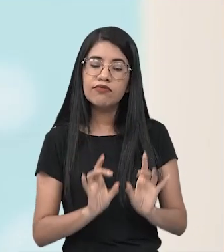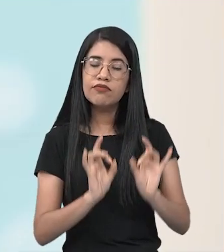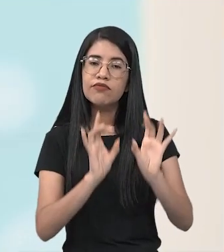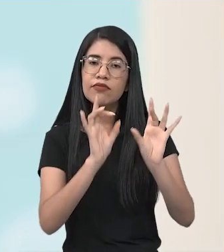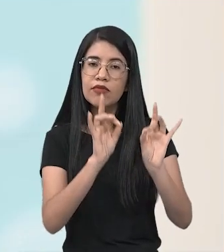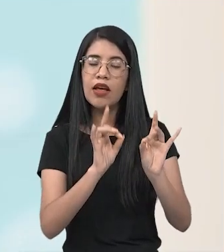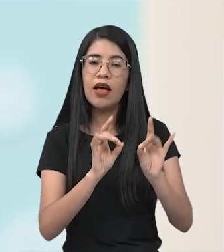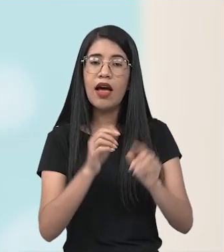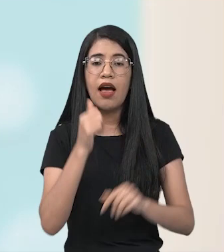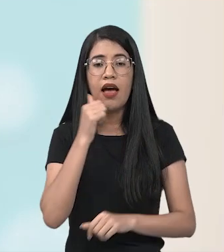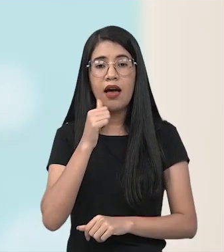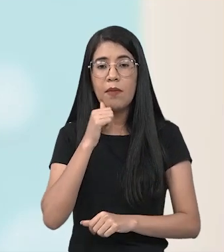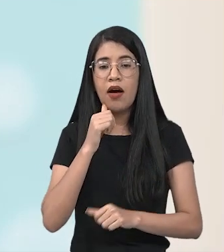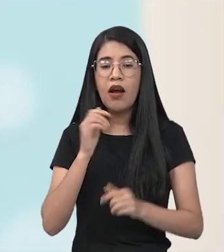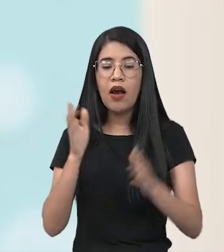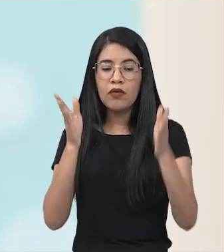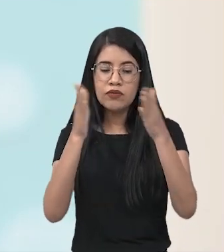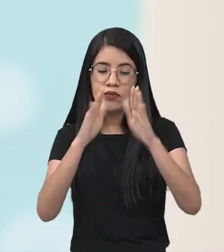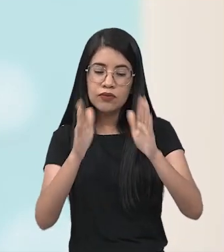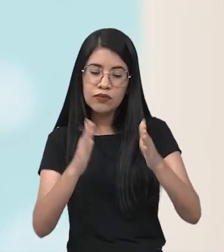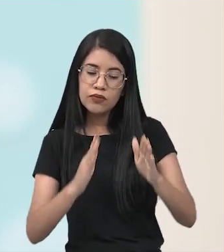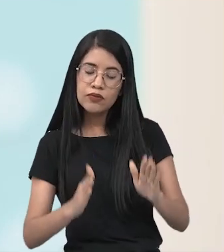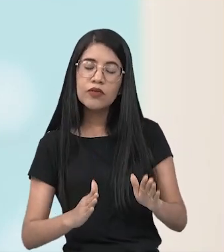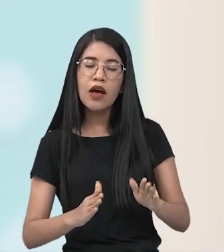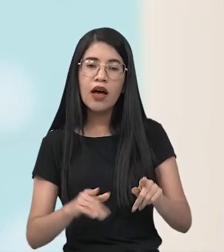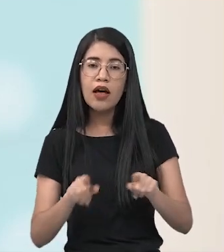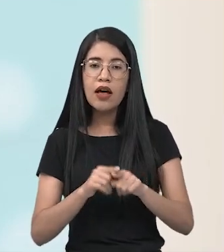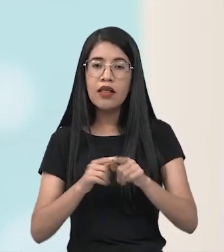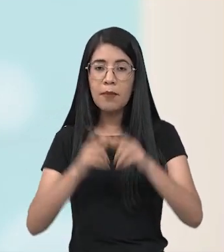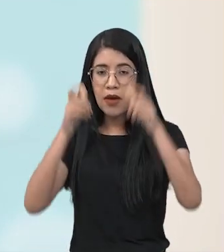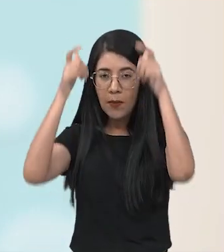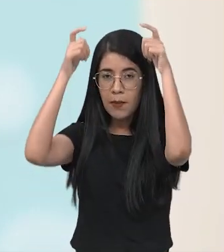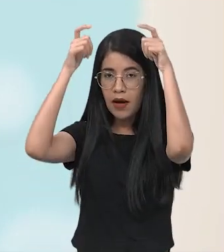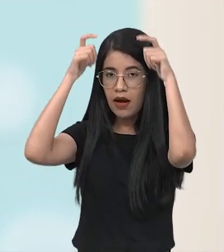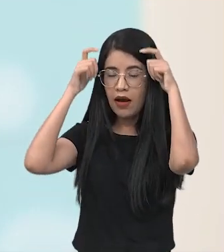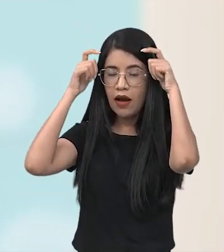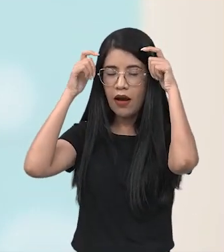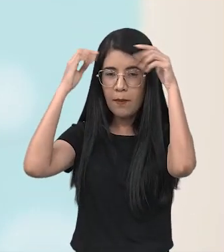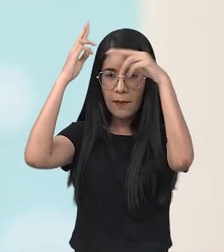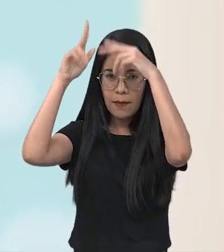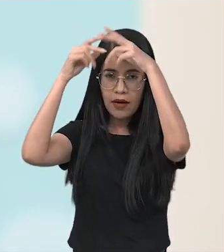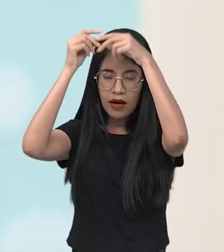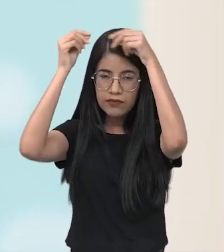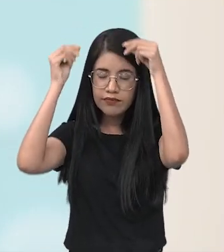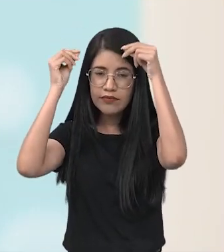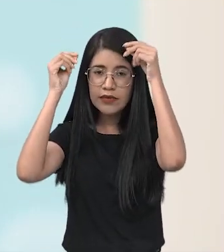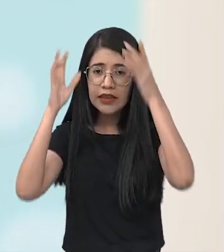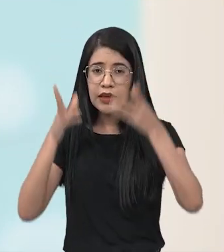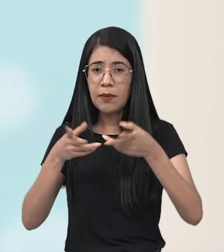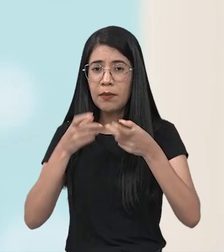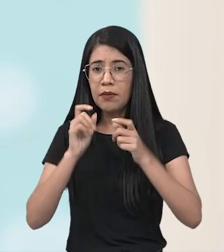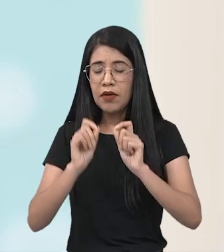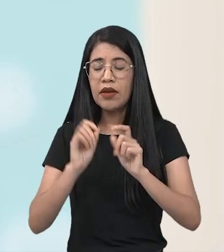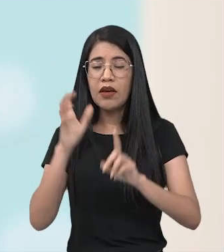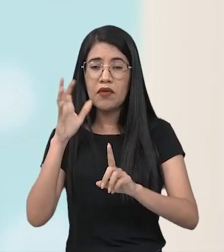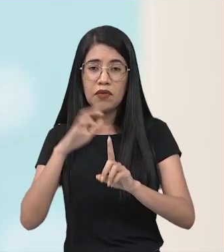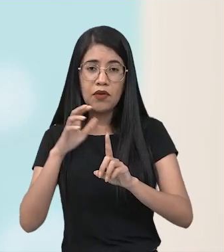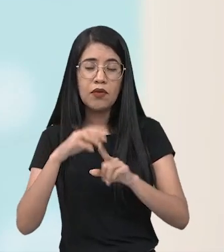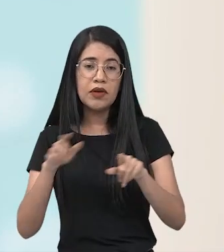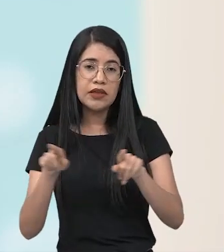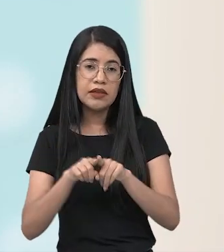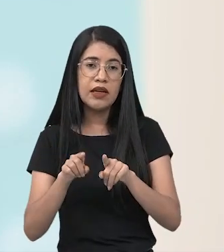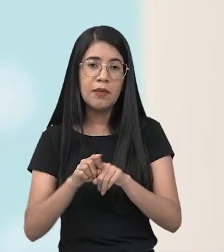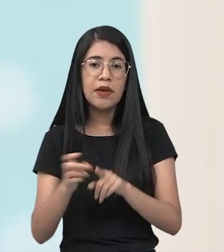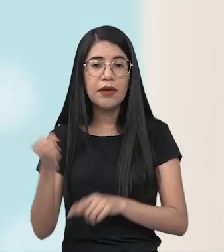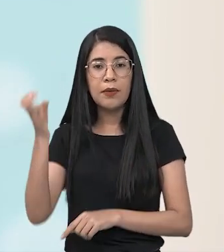com vestidos com franjas, turbantes na cabeça, né? E mais uma vez a gente vê aí a influência da